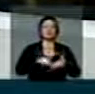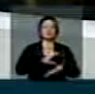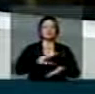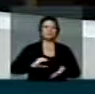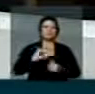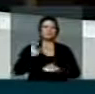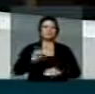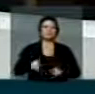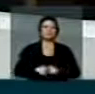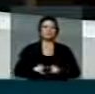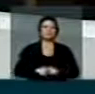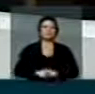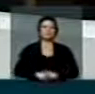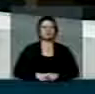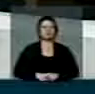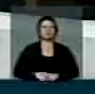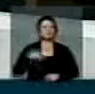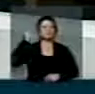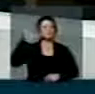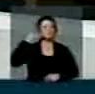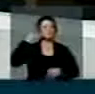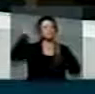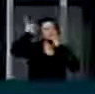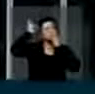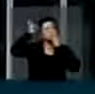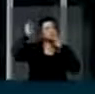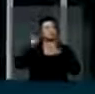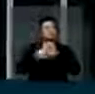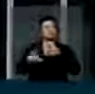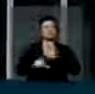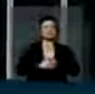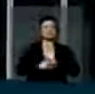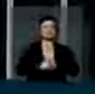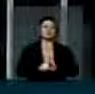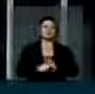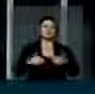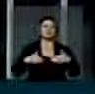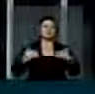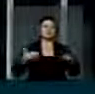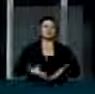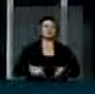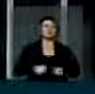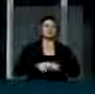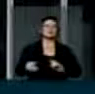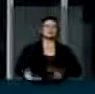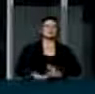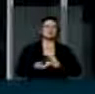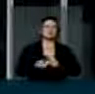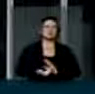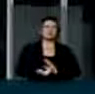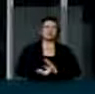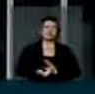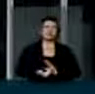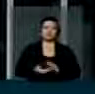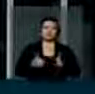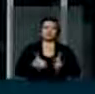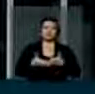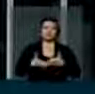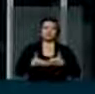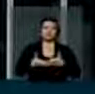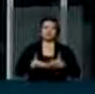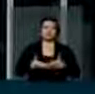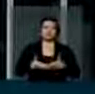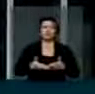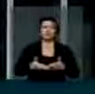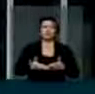de Política Indigenista da Comissão de Legislação Participativa da Câmara Federal, requerimento